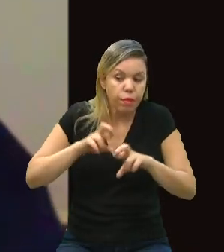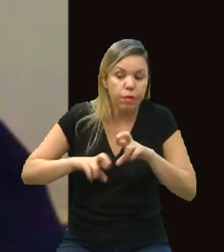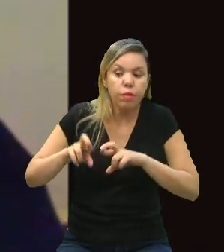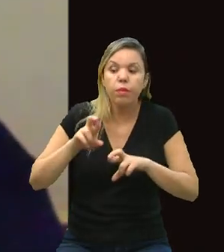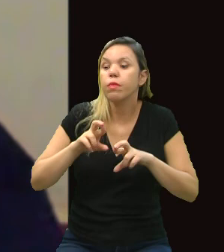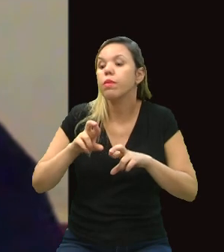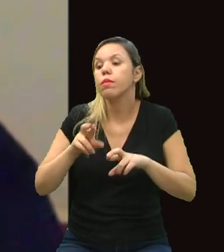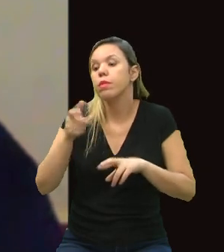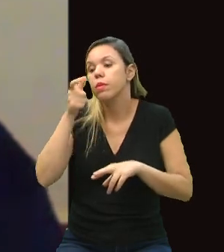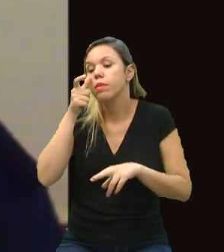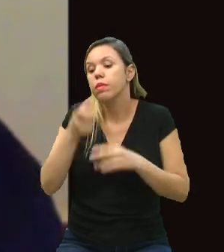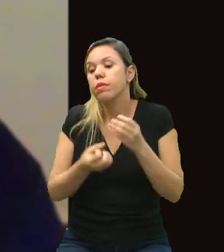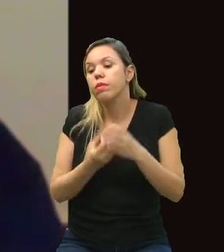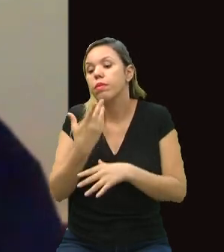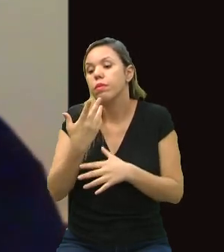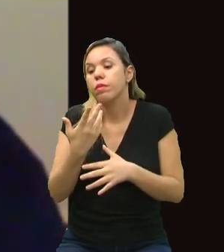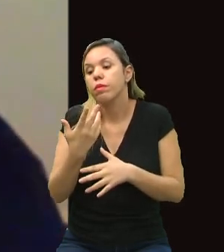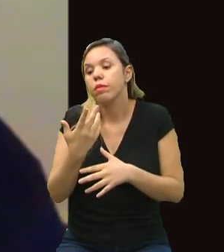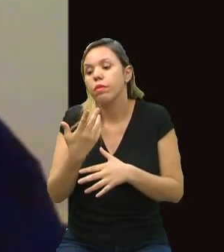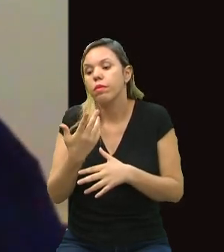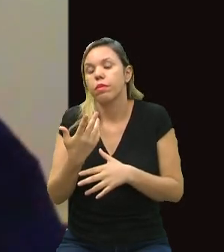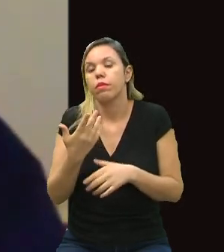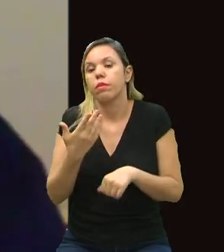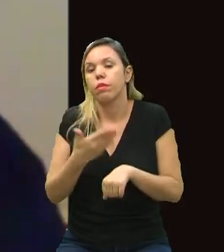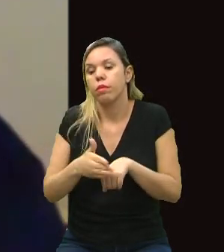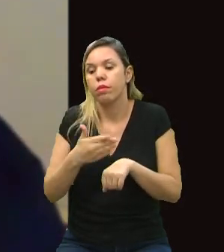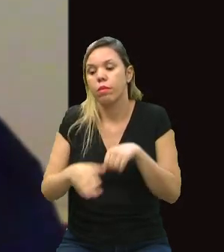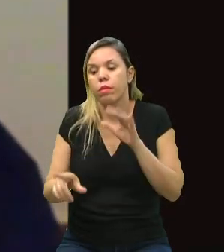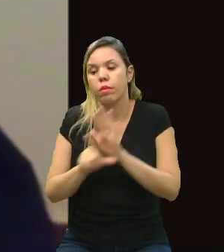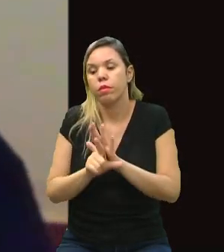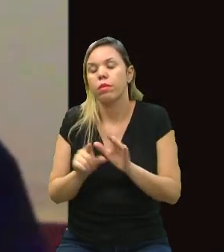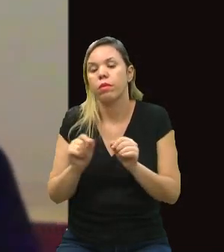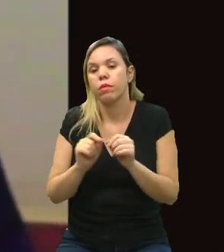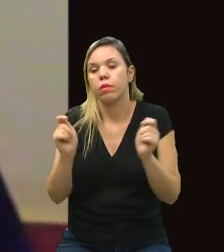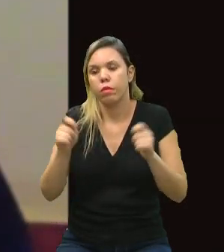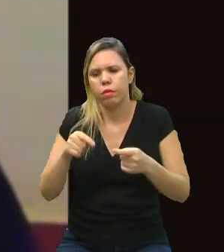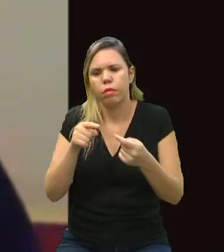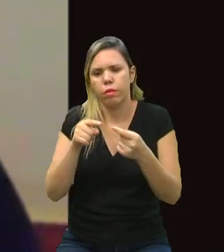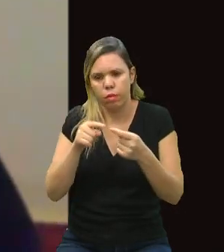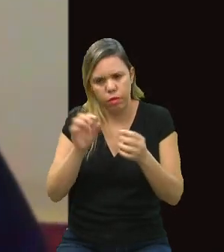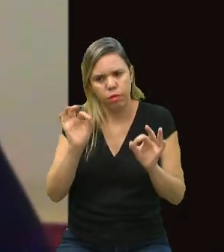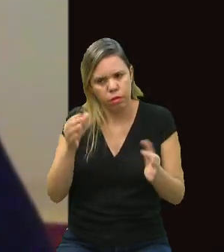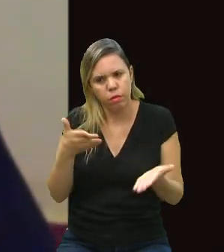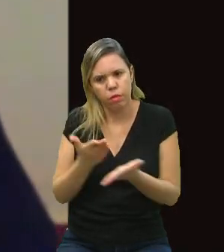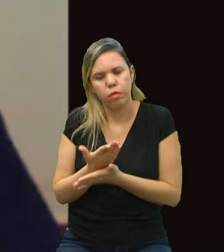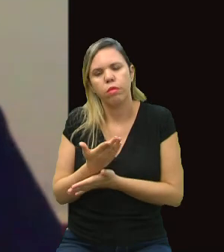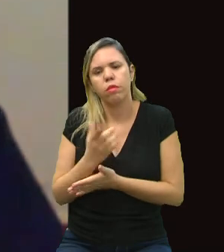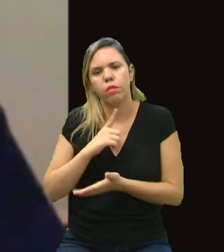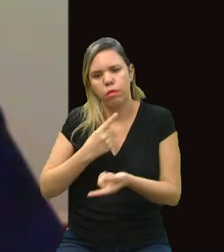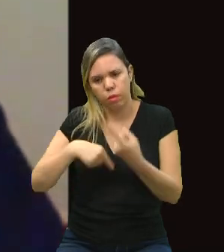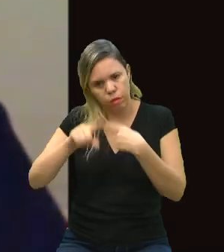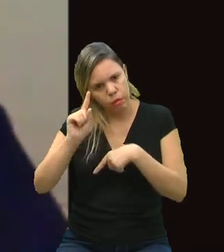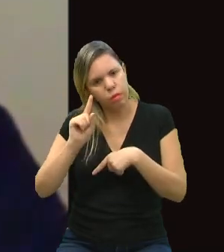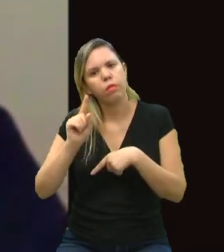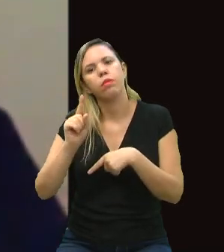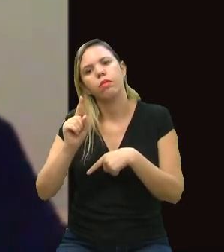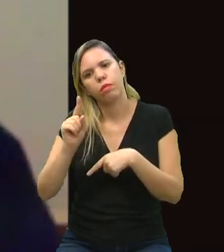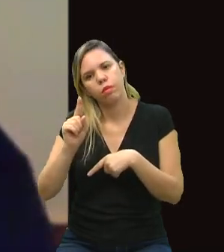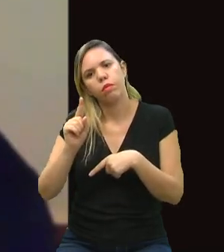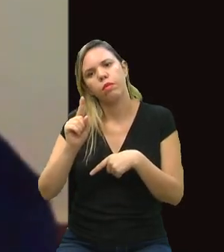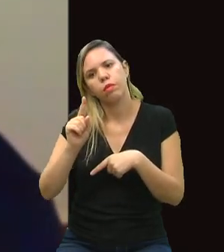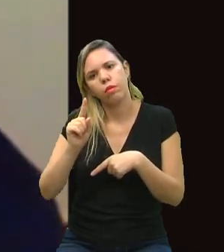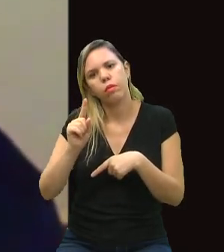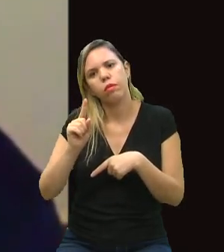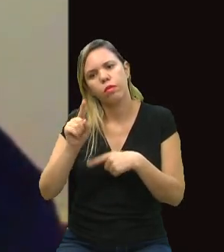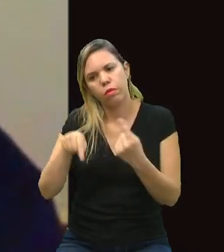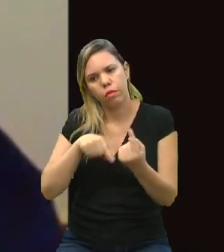leis, para ver se elas estão dando certo de fato e se elas têm sucesso nos seus objetivos. Caso não tenham, claro, elas têm que ser